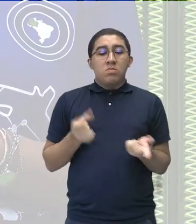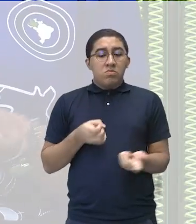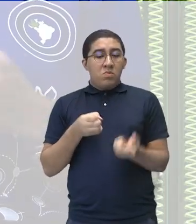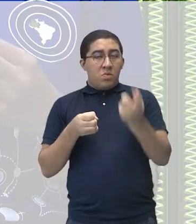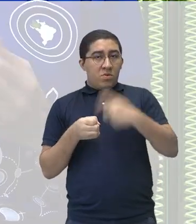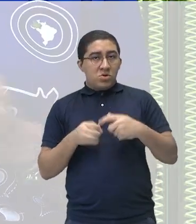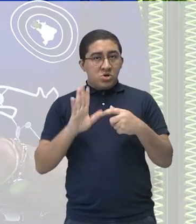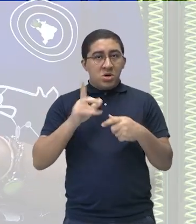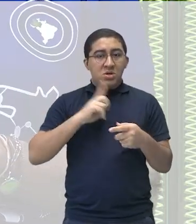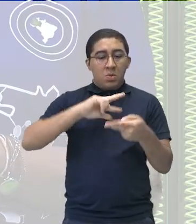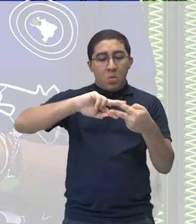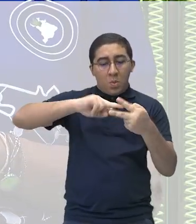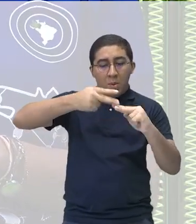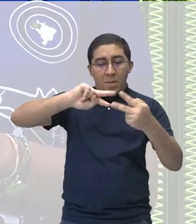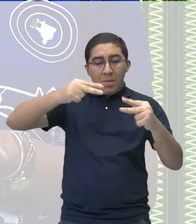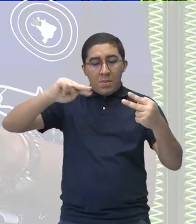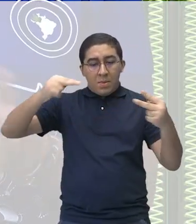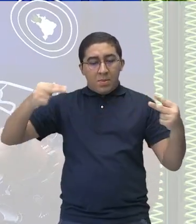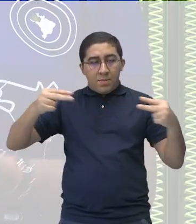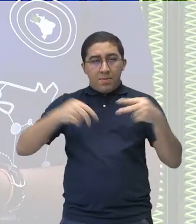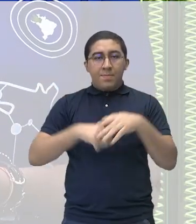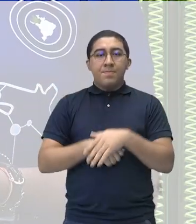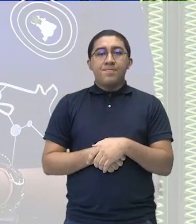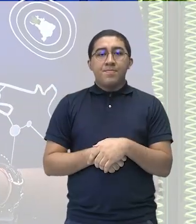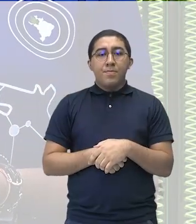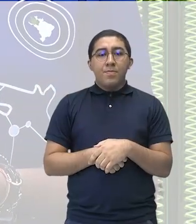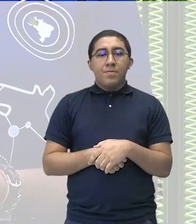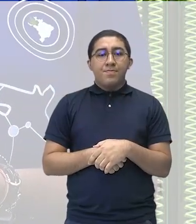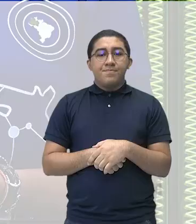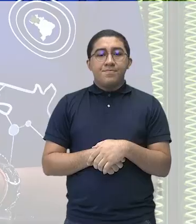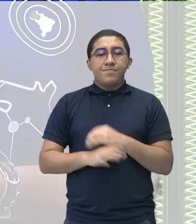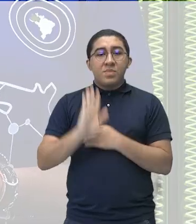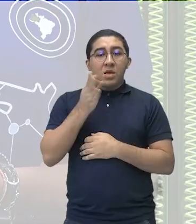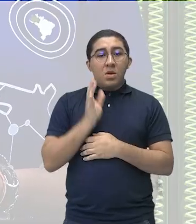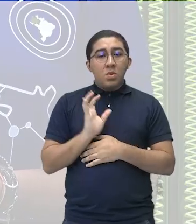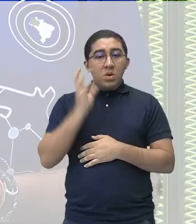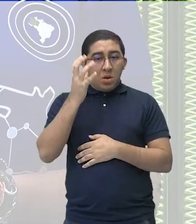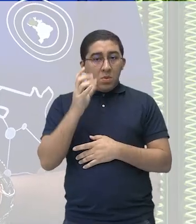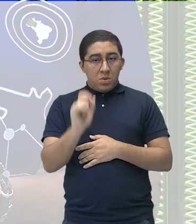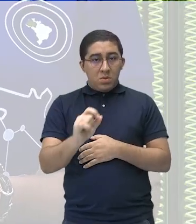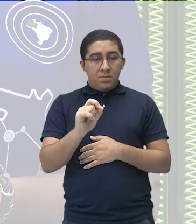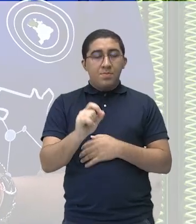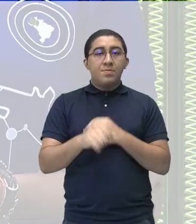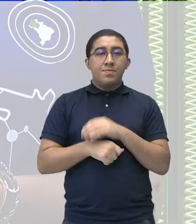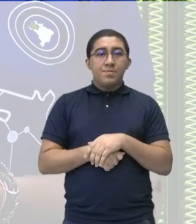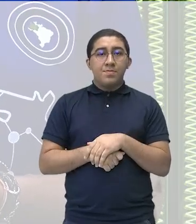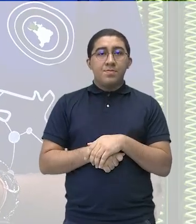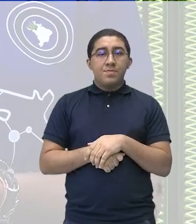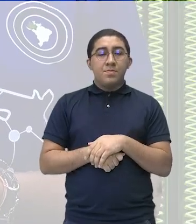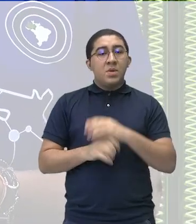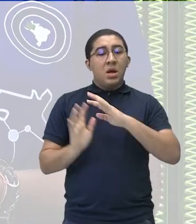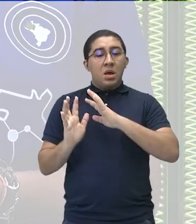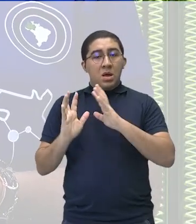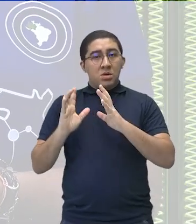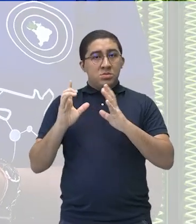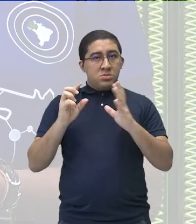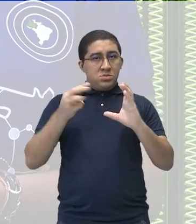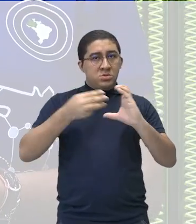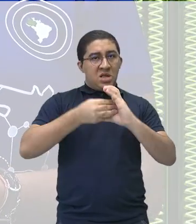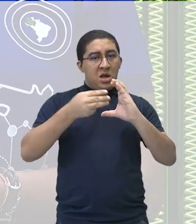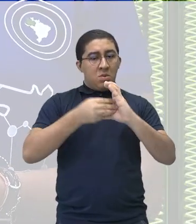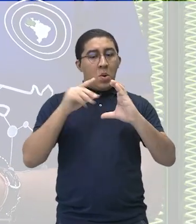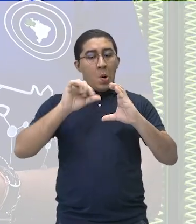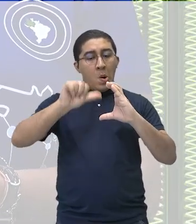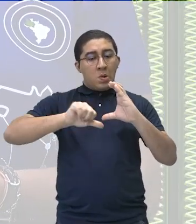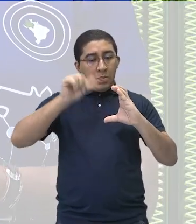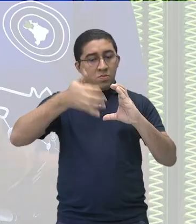tornar um filamento muito alongado. Uma vez isso acontecido, a membrana nuclear ela se reorganiza ao redor de